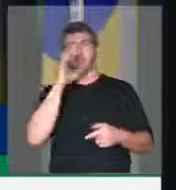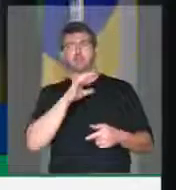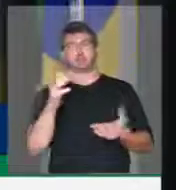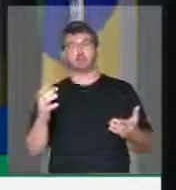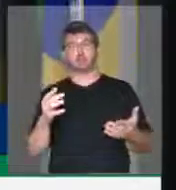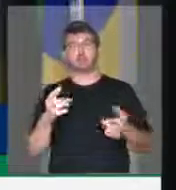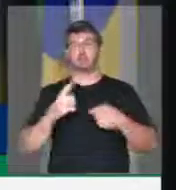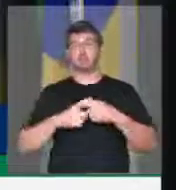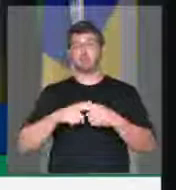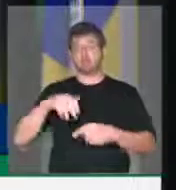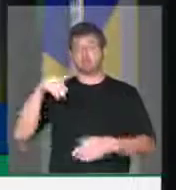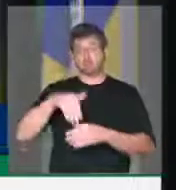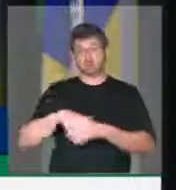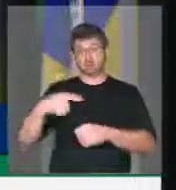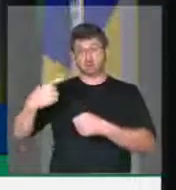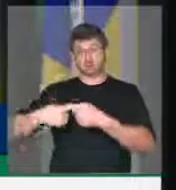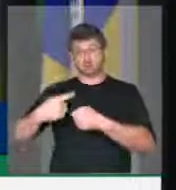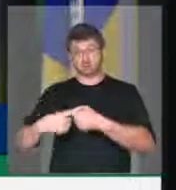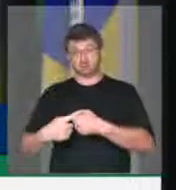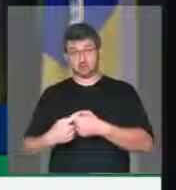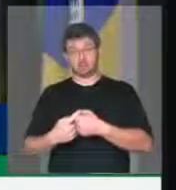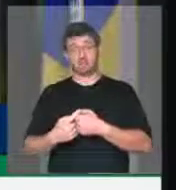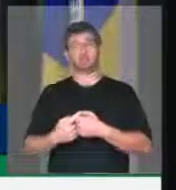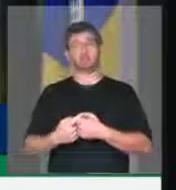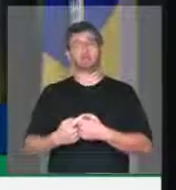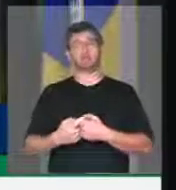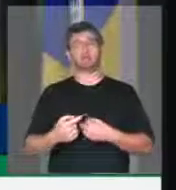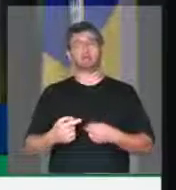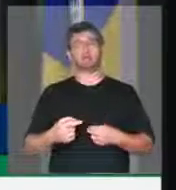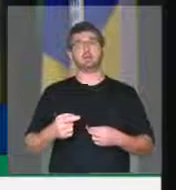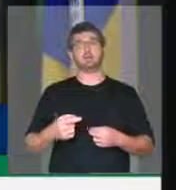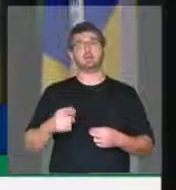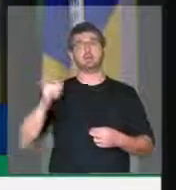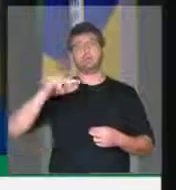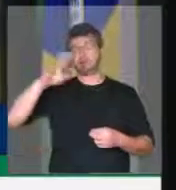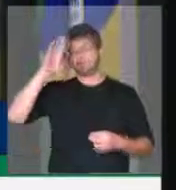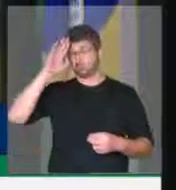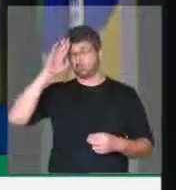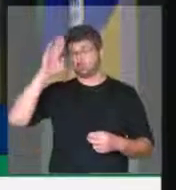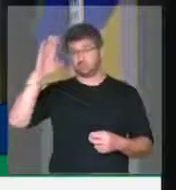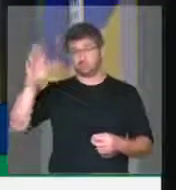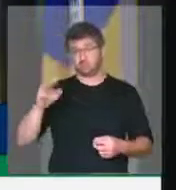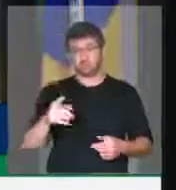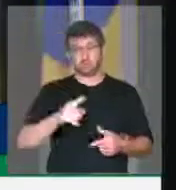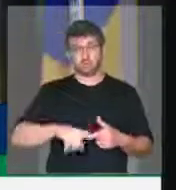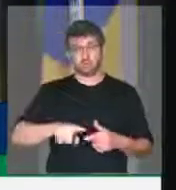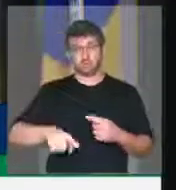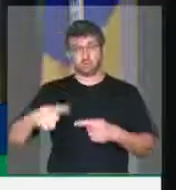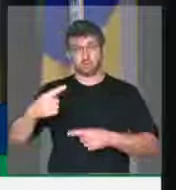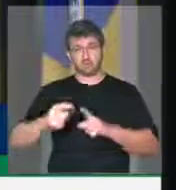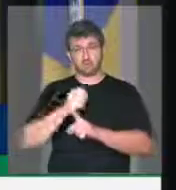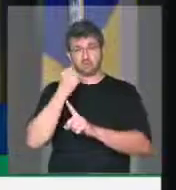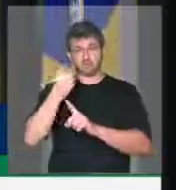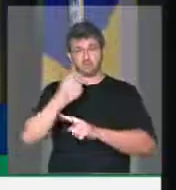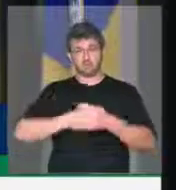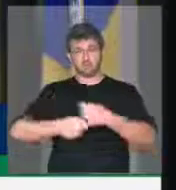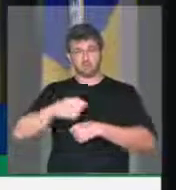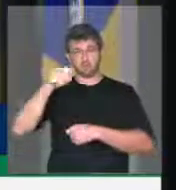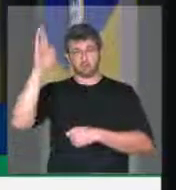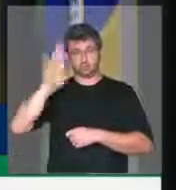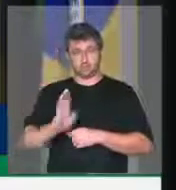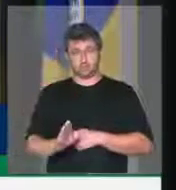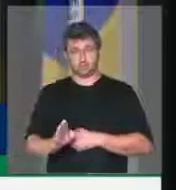Primeiro, porque as eleições de municípios, onde reside o nervo exposto das políticas socioeconômicas